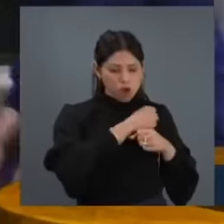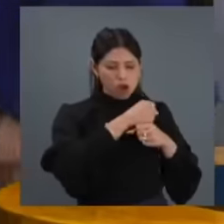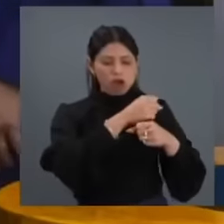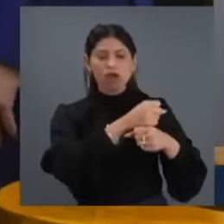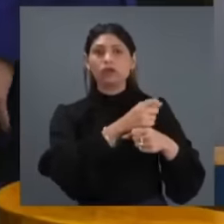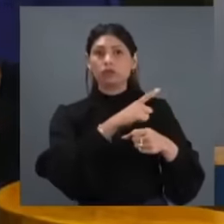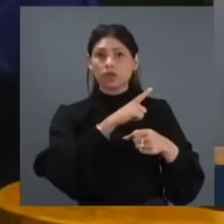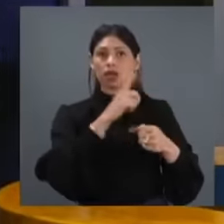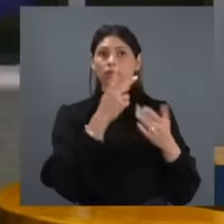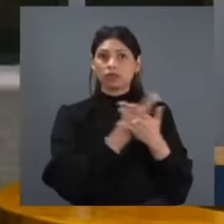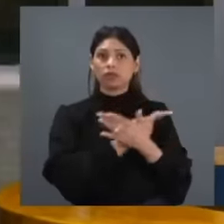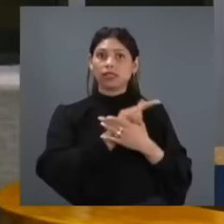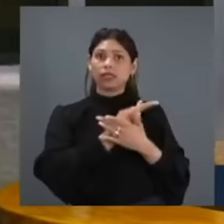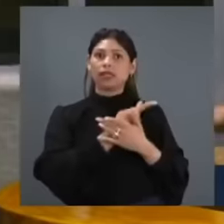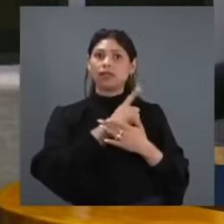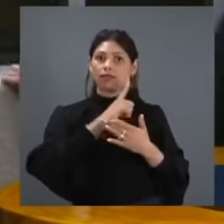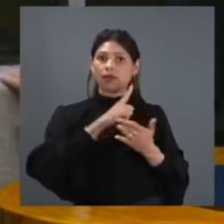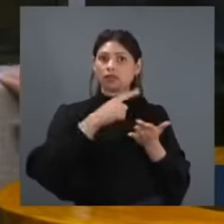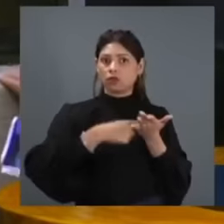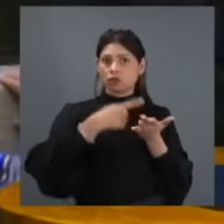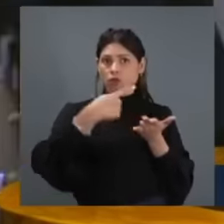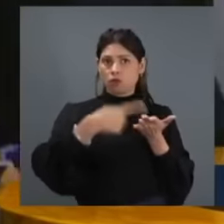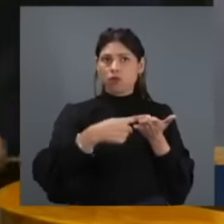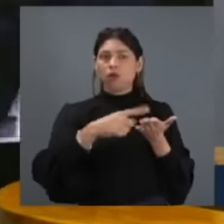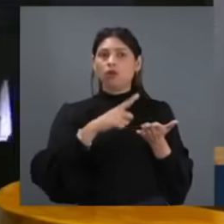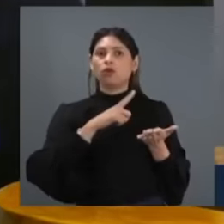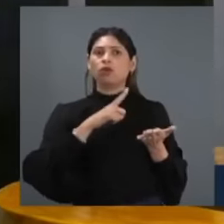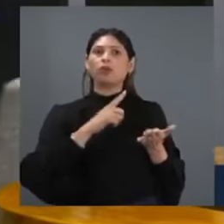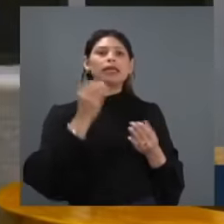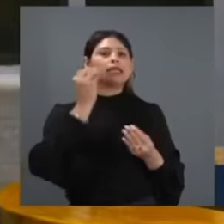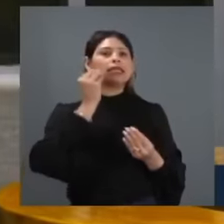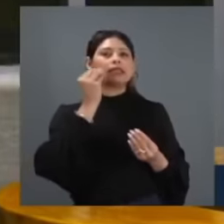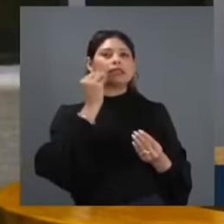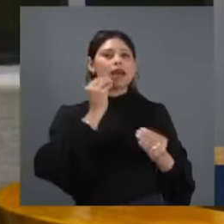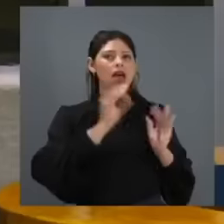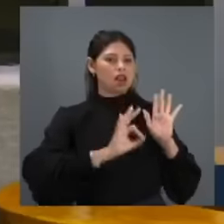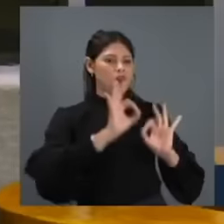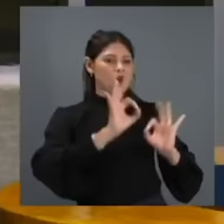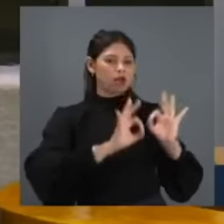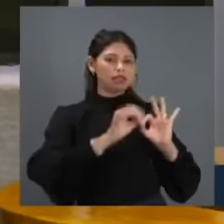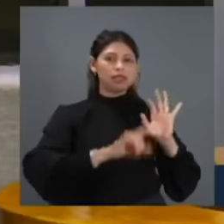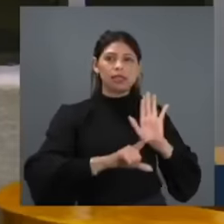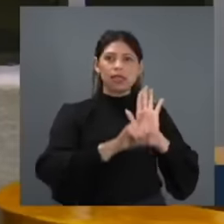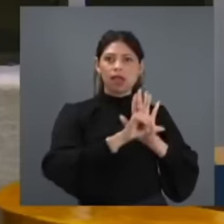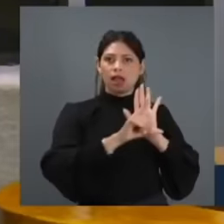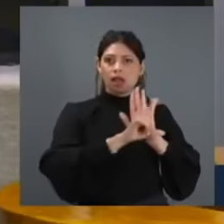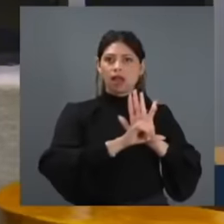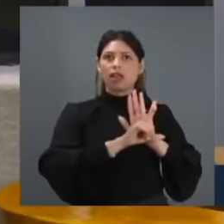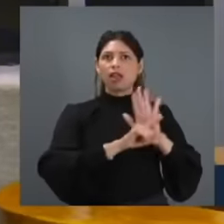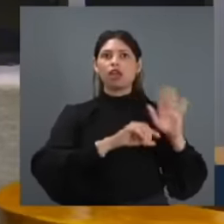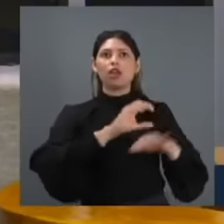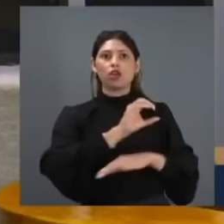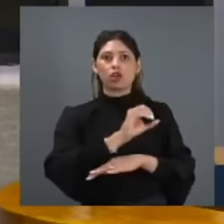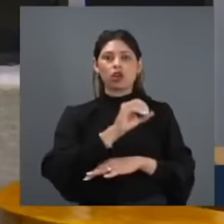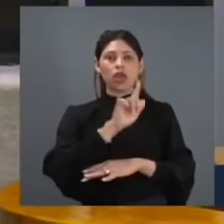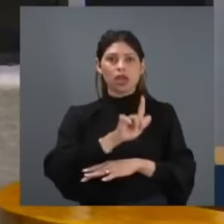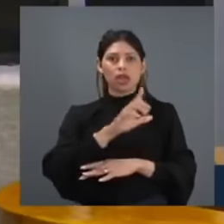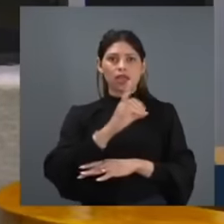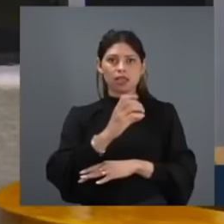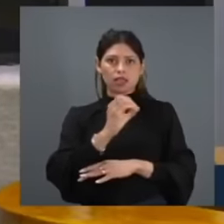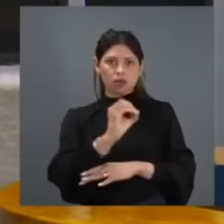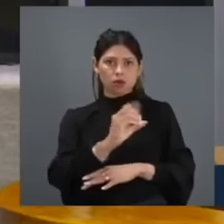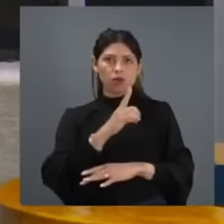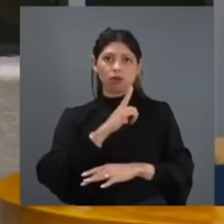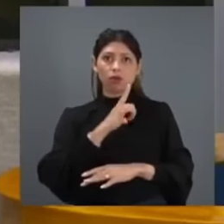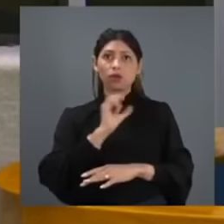categorias se conversam para construir a aprovação da lei orgânica das polícias, enquanto Lula descumpre, aliás, o